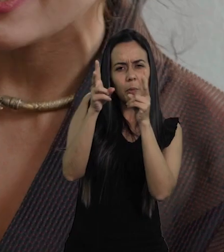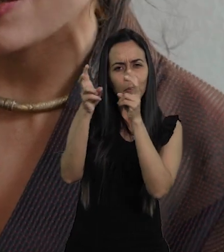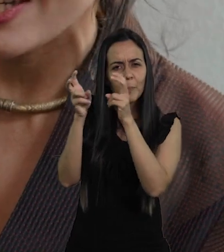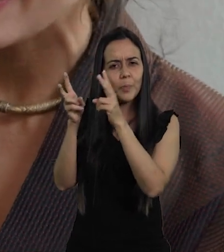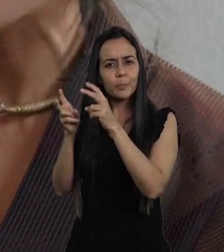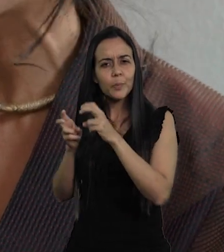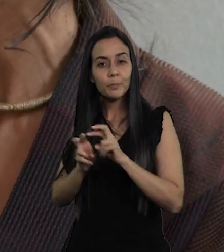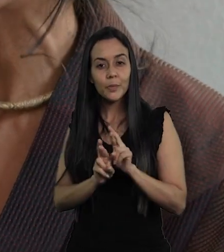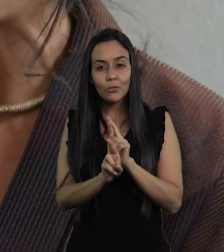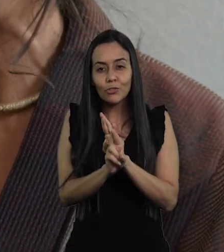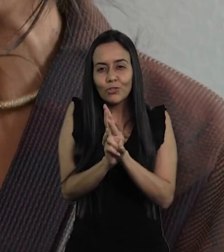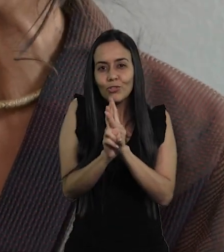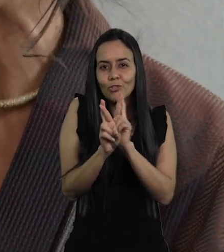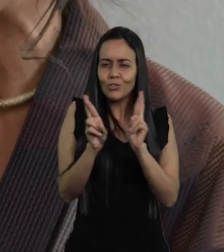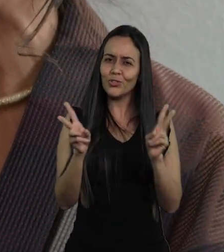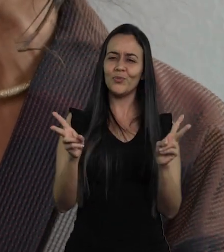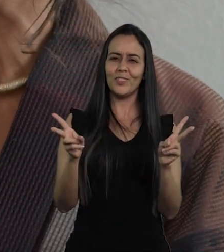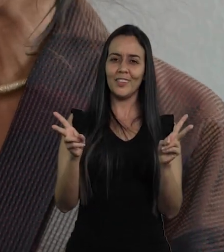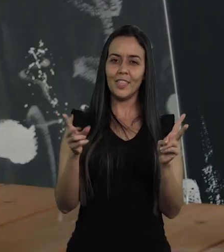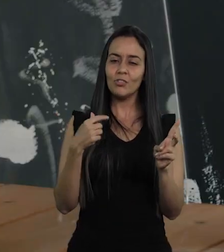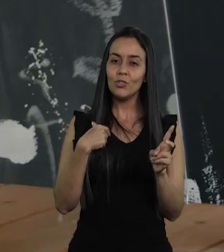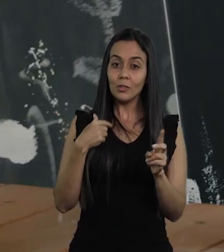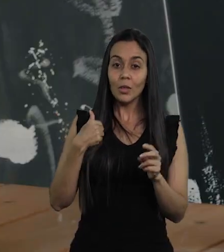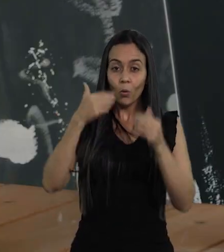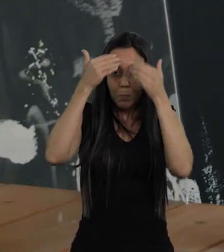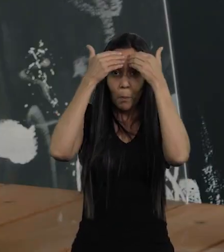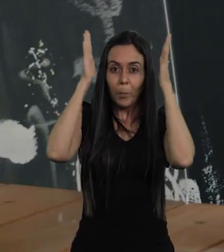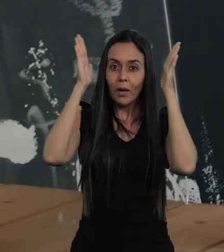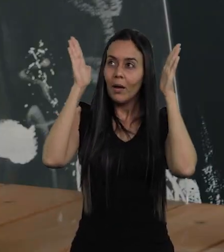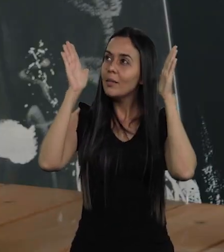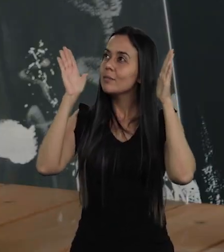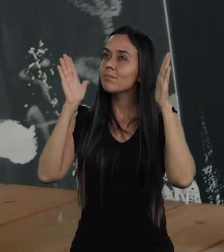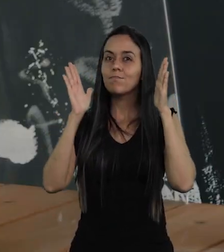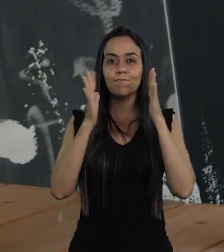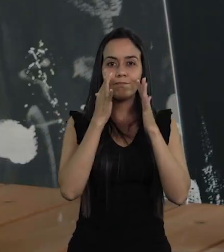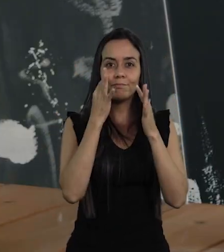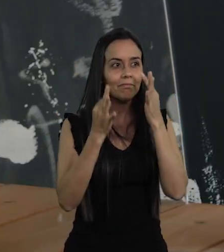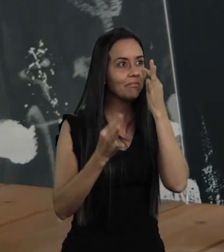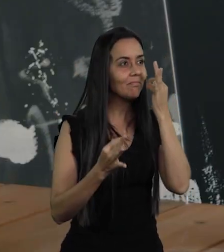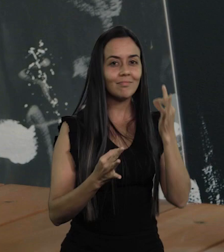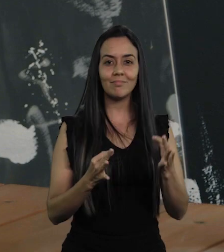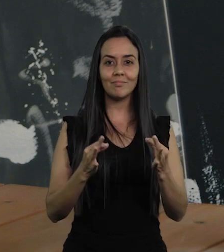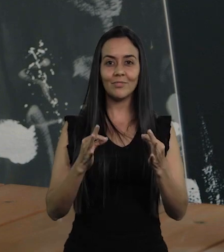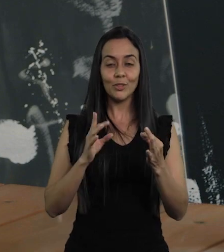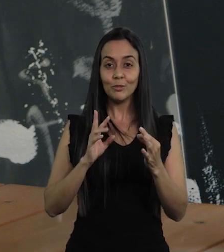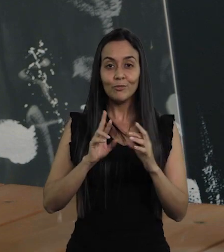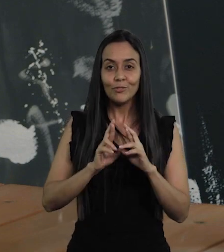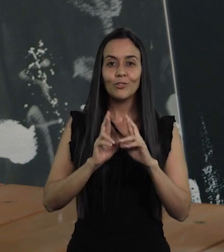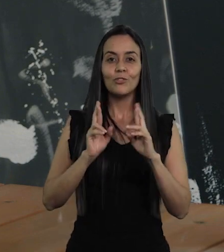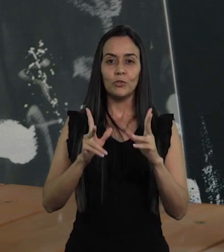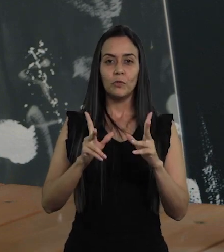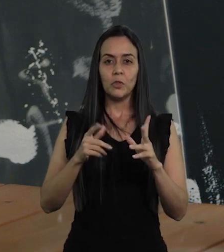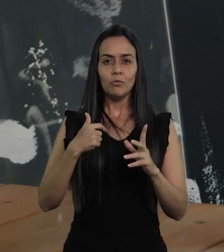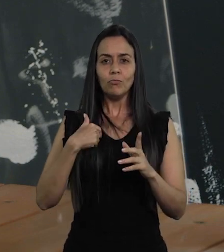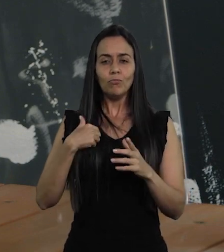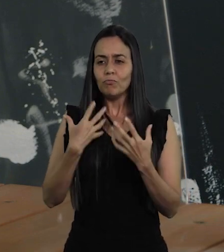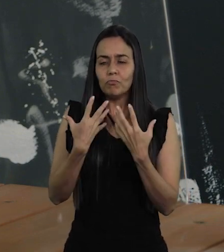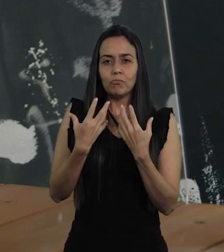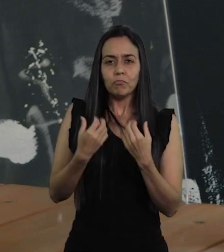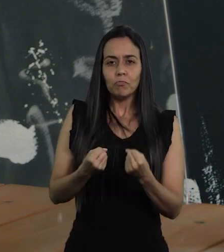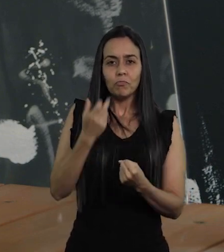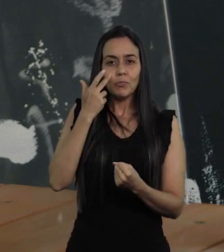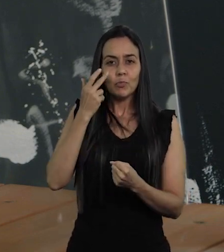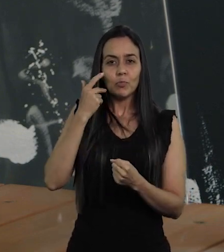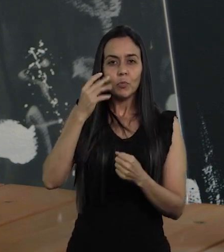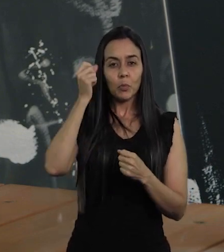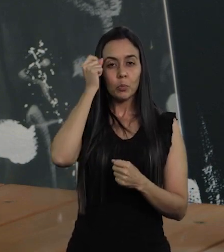com essa energia circular, né? Como a gente vem do desenho, né, isso é uma coisa comum entre nós, né? E